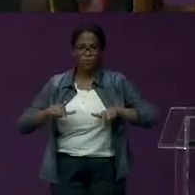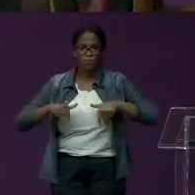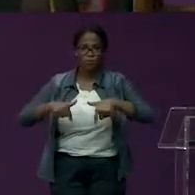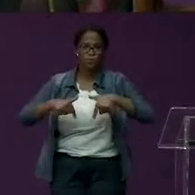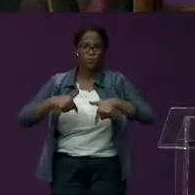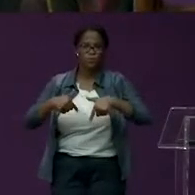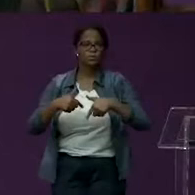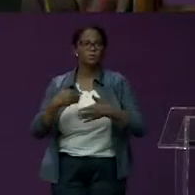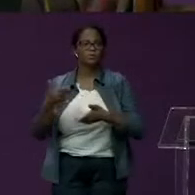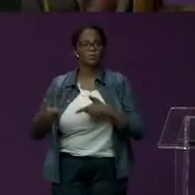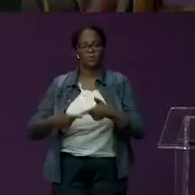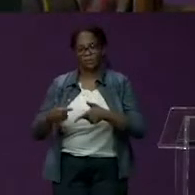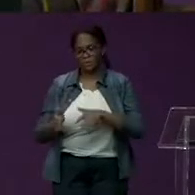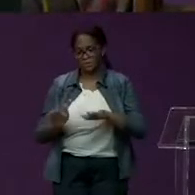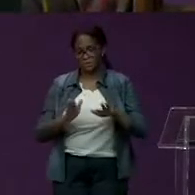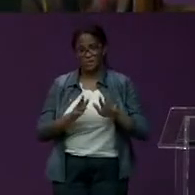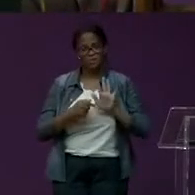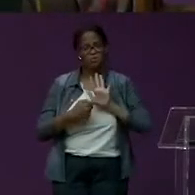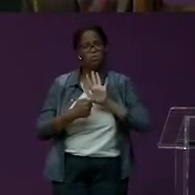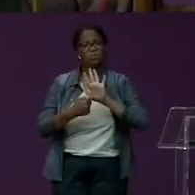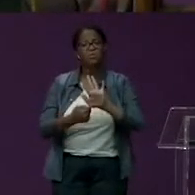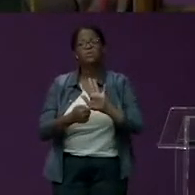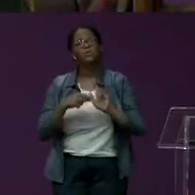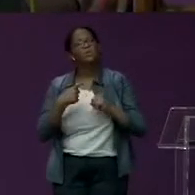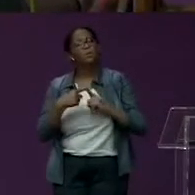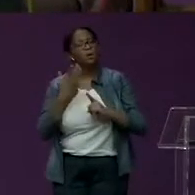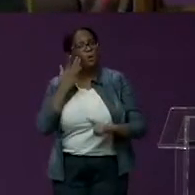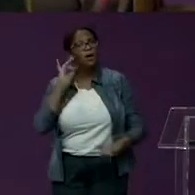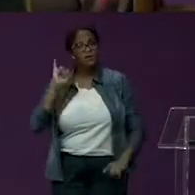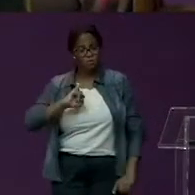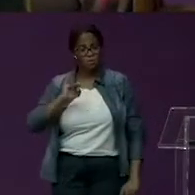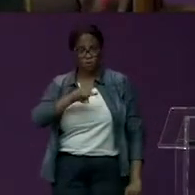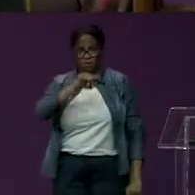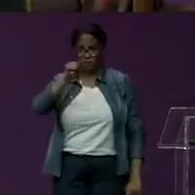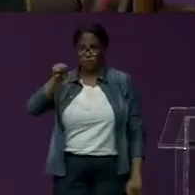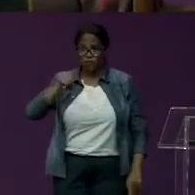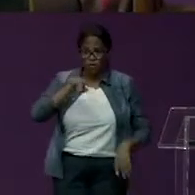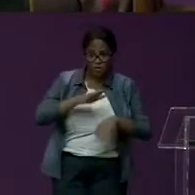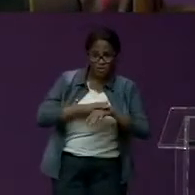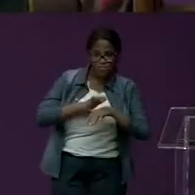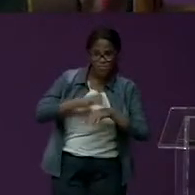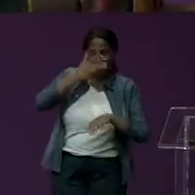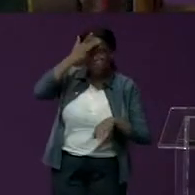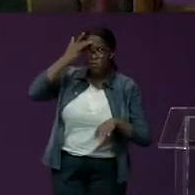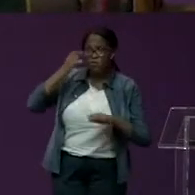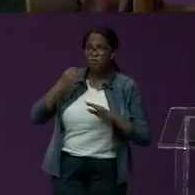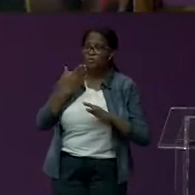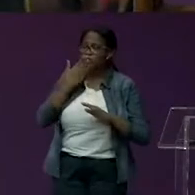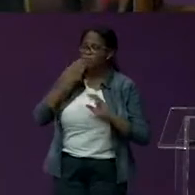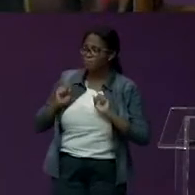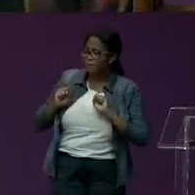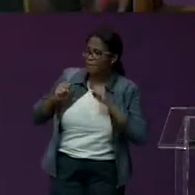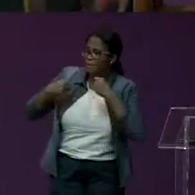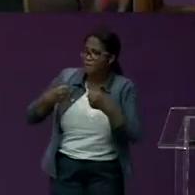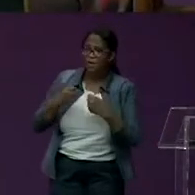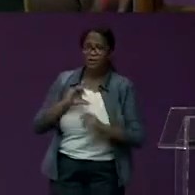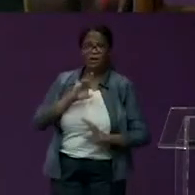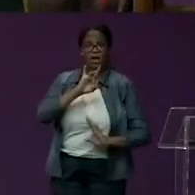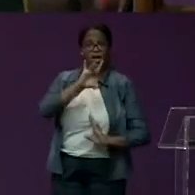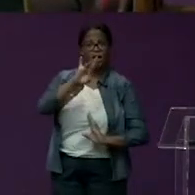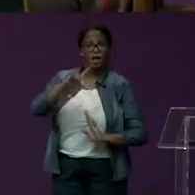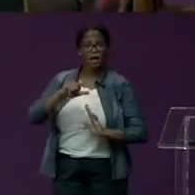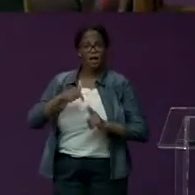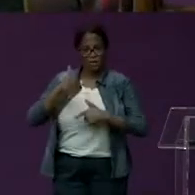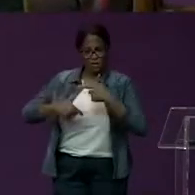essa menção porque eu acho que é muito importante que as pessoas defendam, não que a presidência defenda, né, mas que cada trabalhador da Fiocruz diga